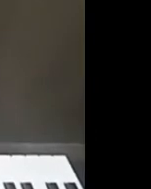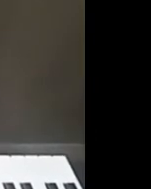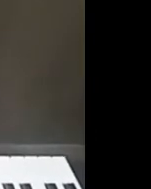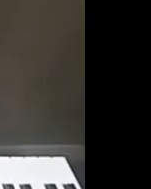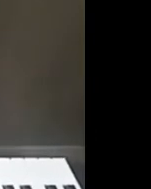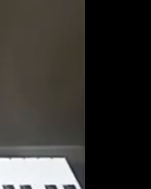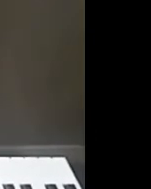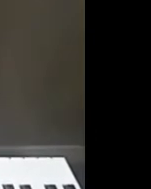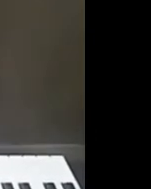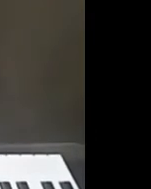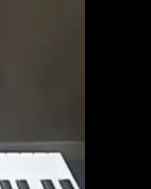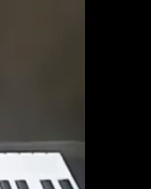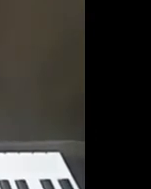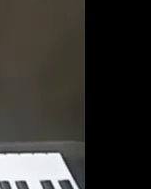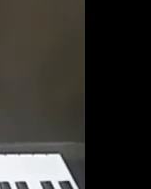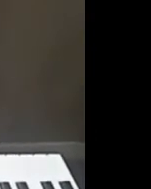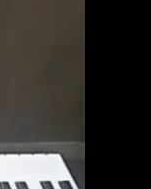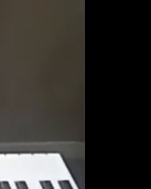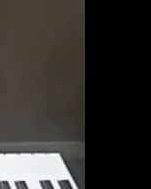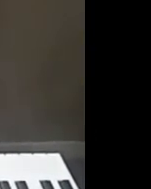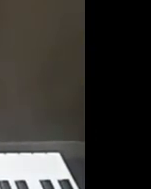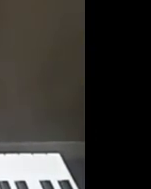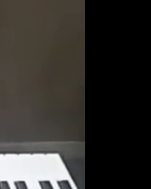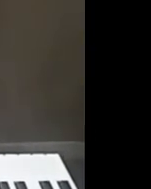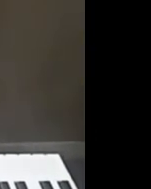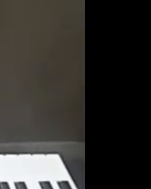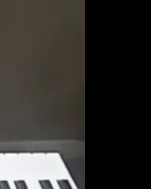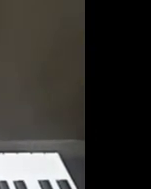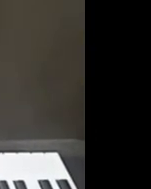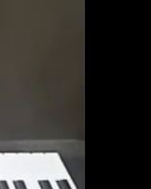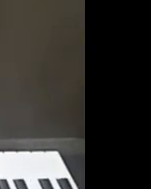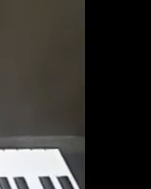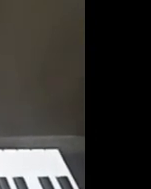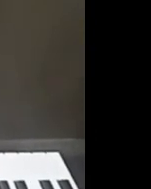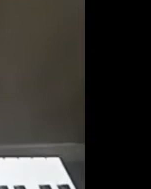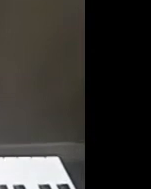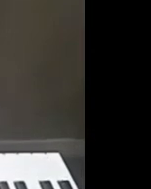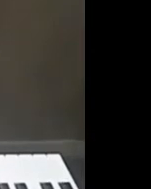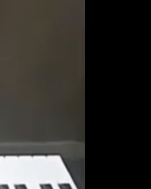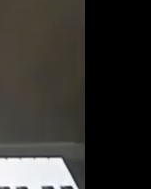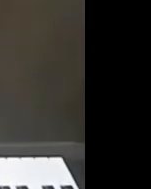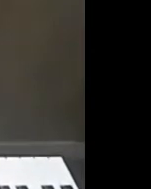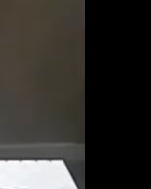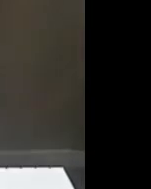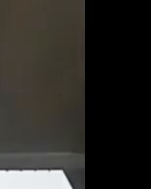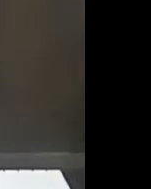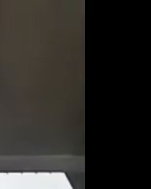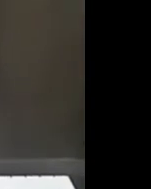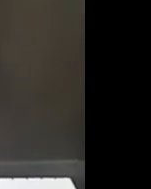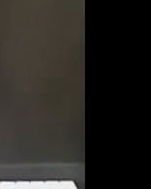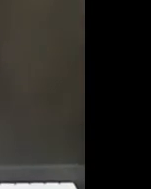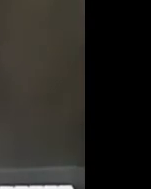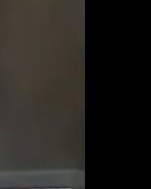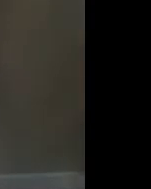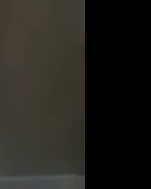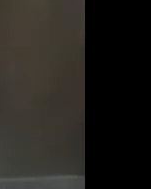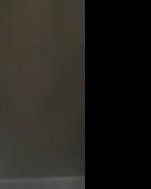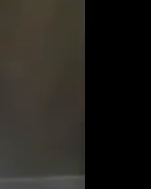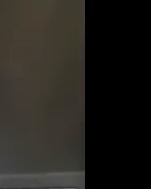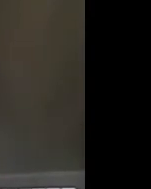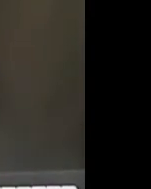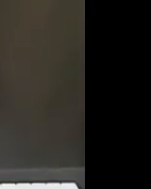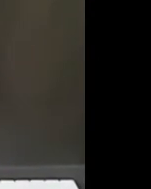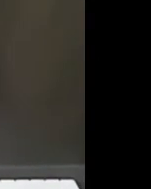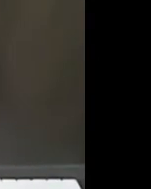realizado a cirurgia, né? E ele vai estar tocando um pouco para nós aí,